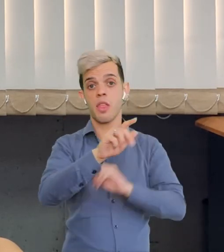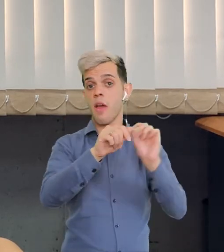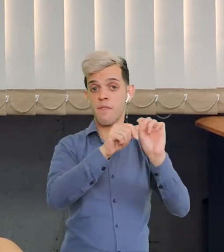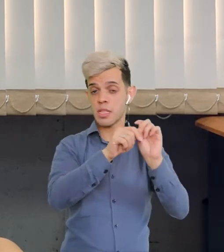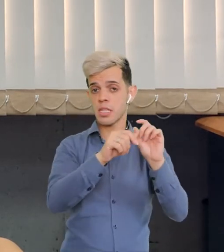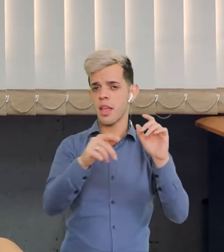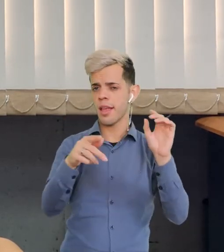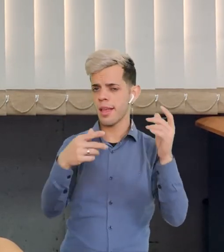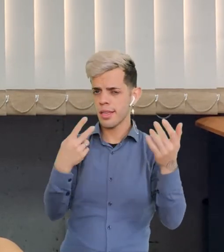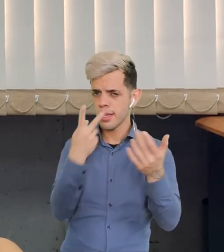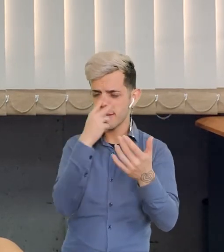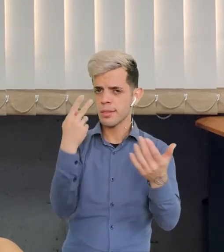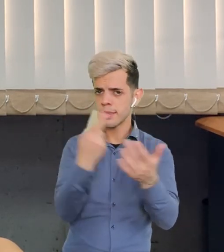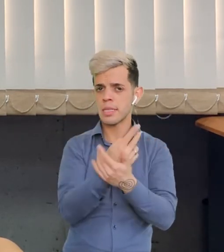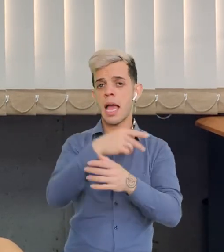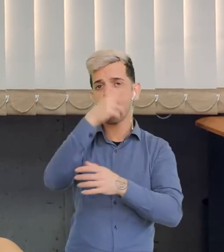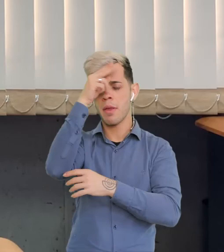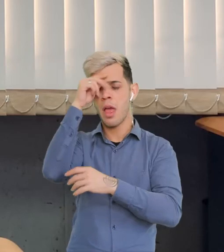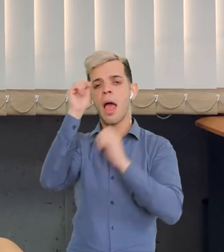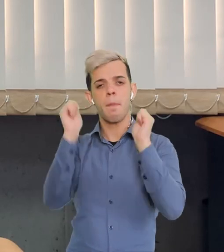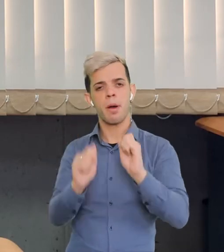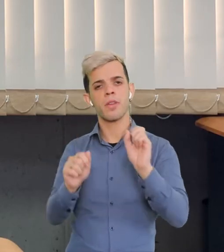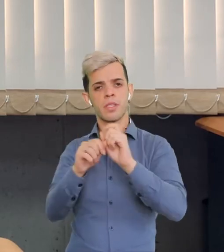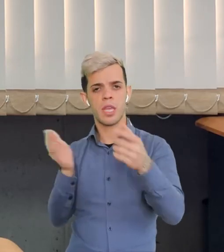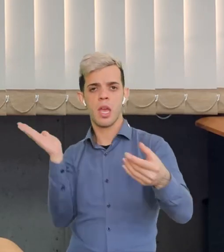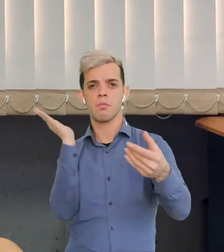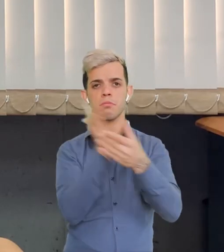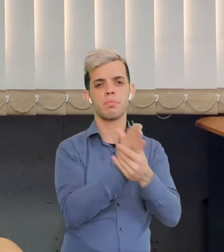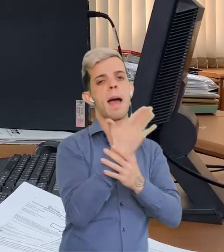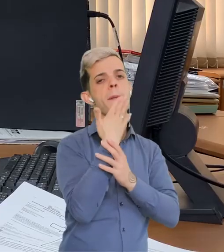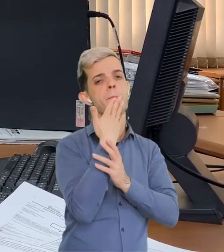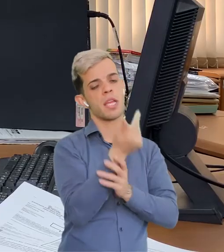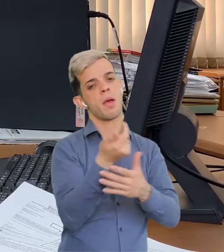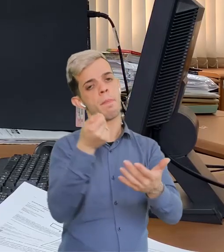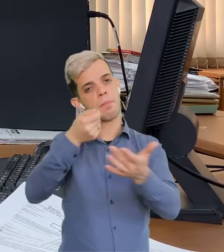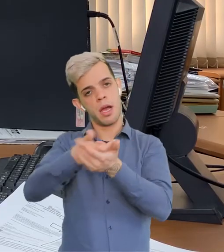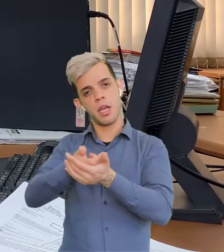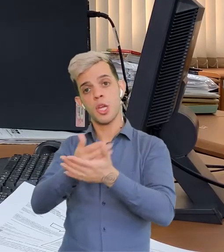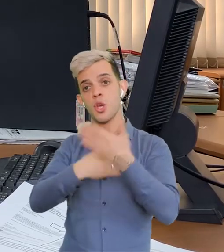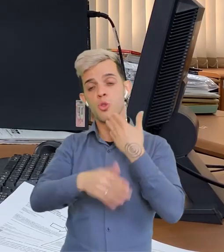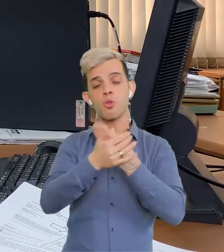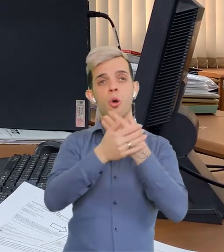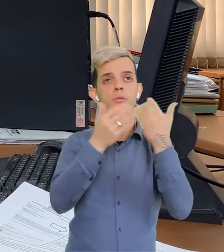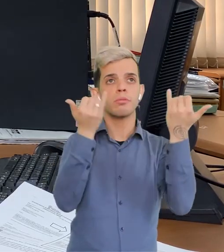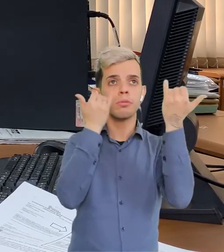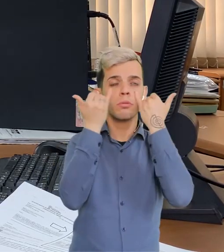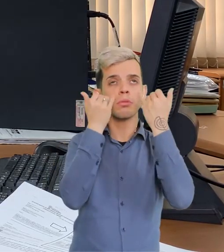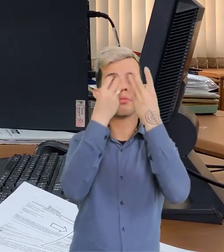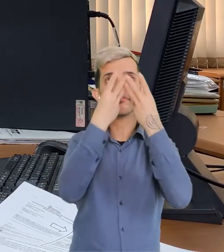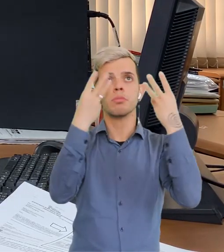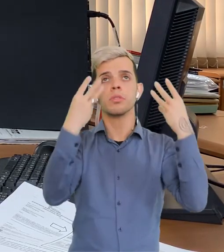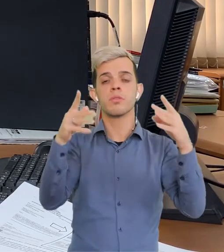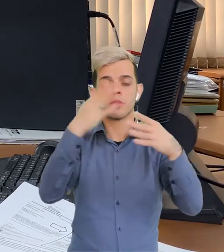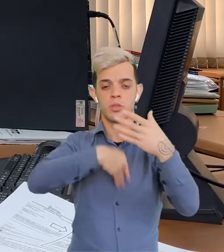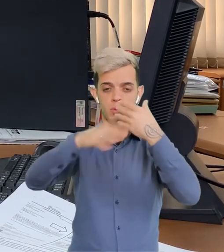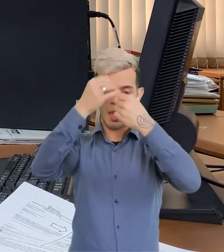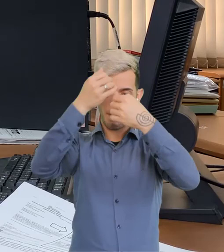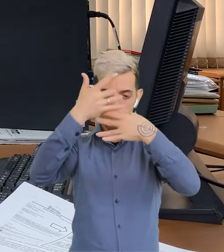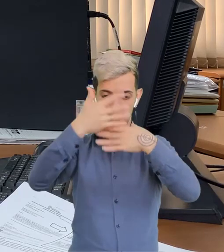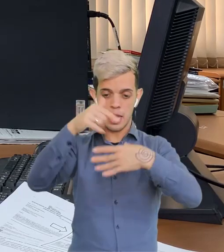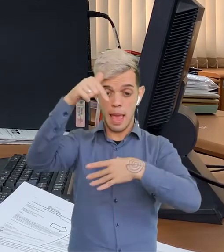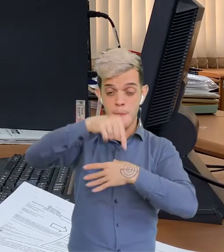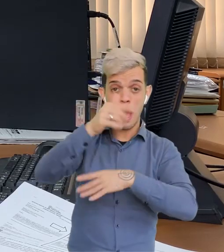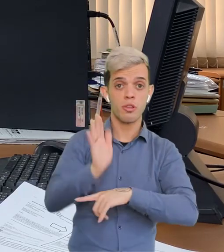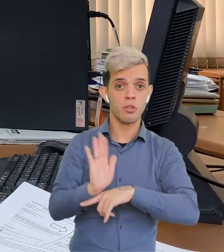a solicitação, a Prefeitura pode ajuizar uma ação de cobrança. Todos os contatos e links citados vão estar disponíveis na descrição